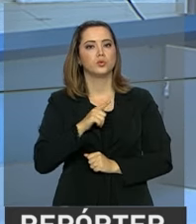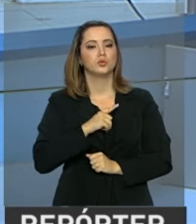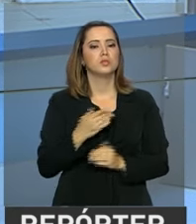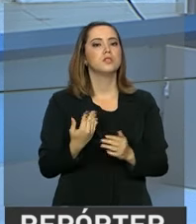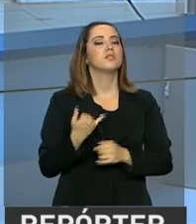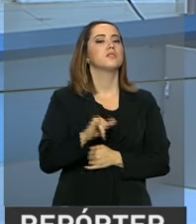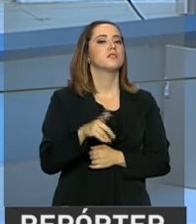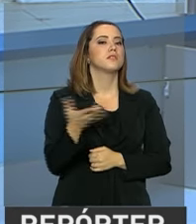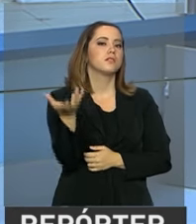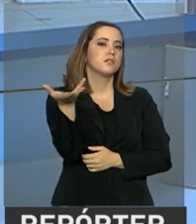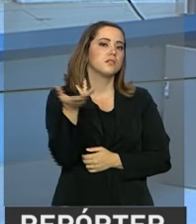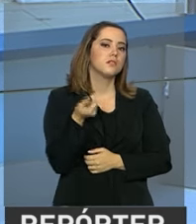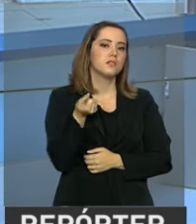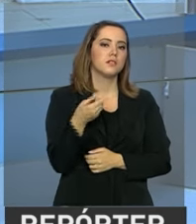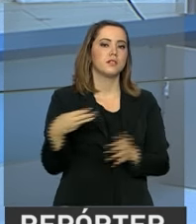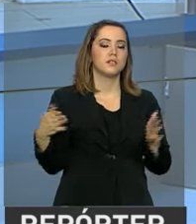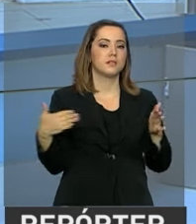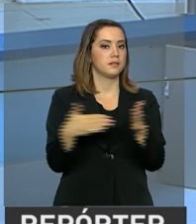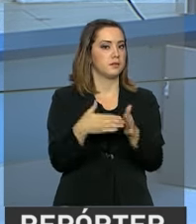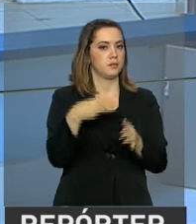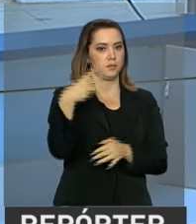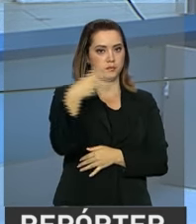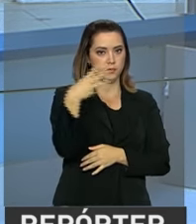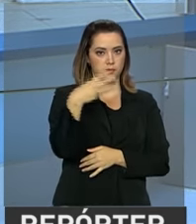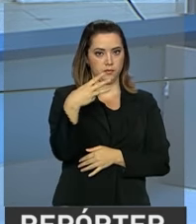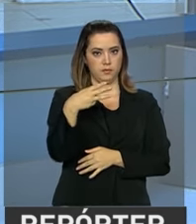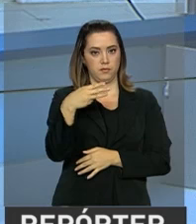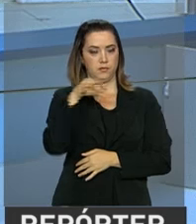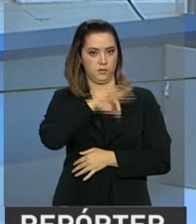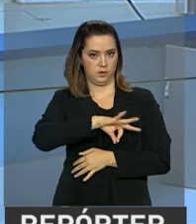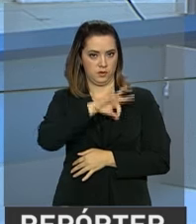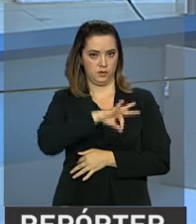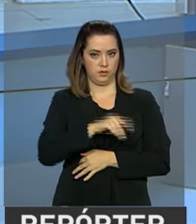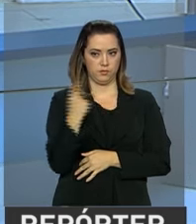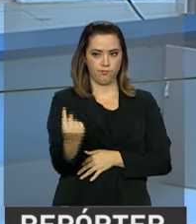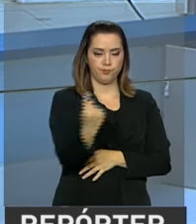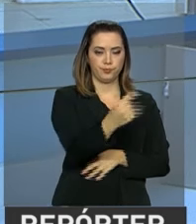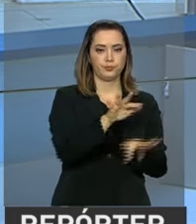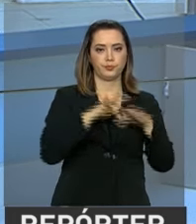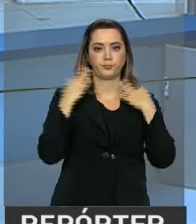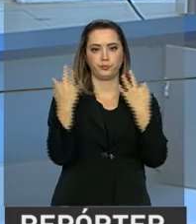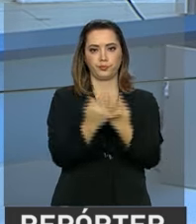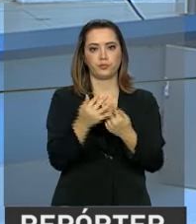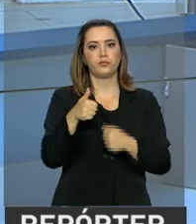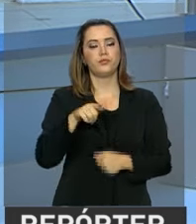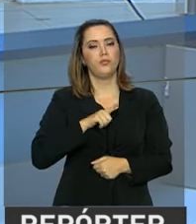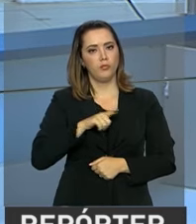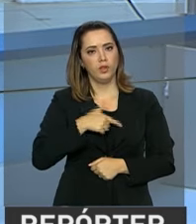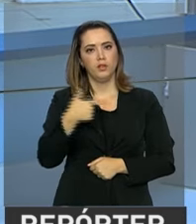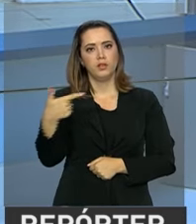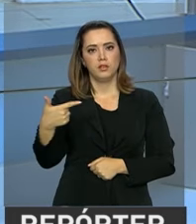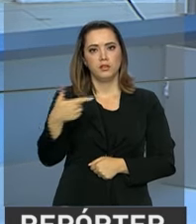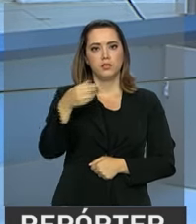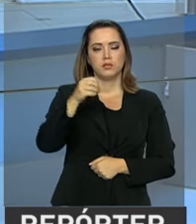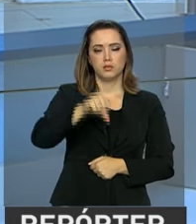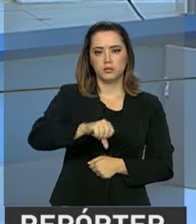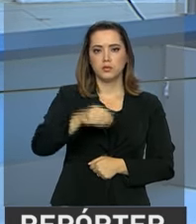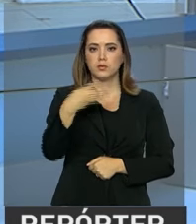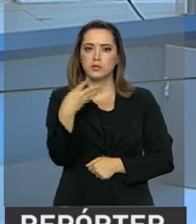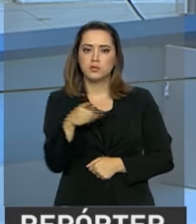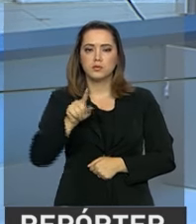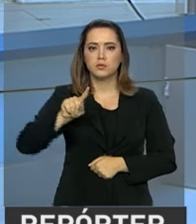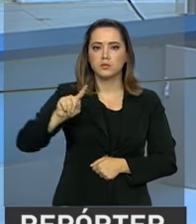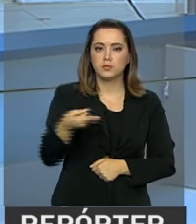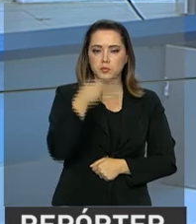2,5 para 3 salários mínimos por pessoa da família. Esta edição teve 294 mil inscritos entre os dias